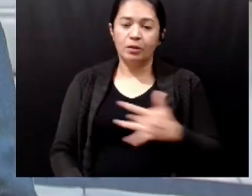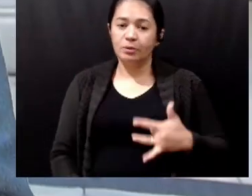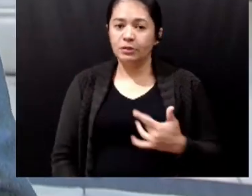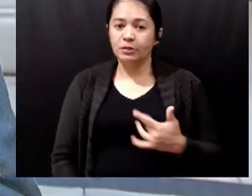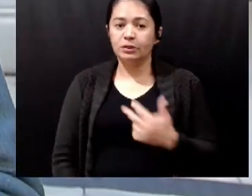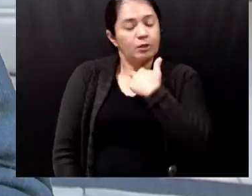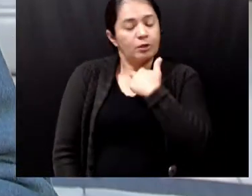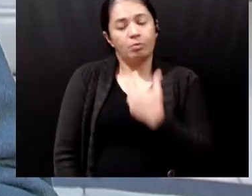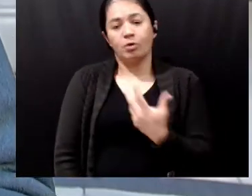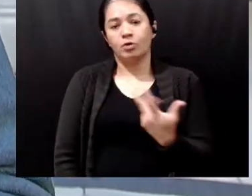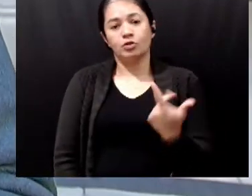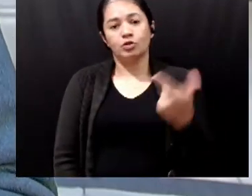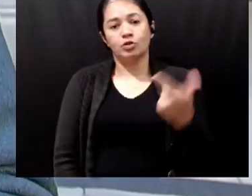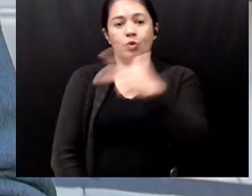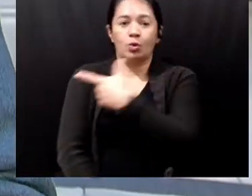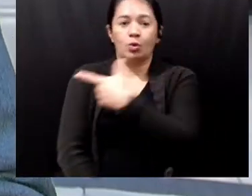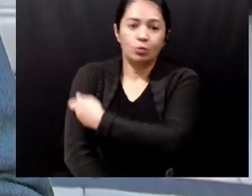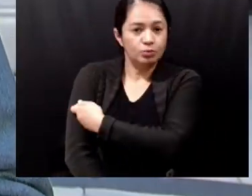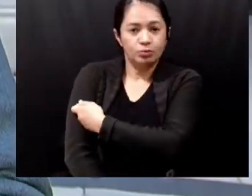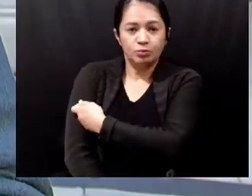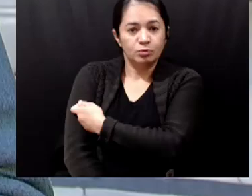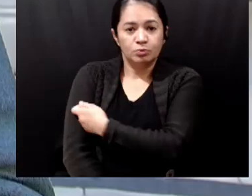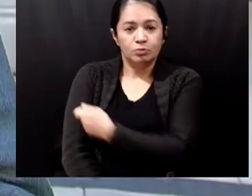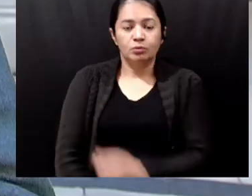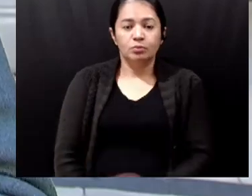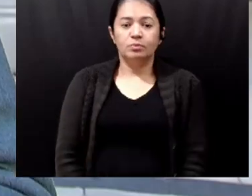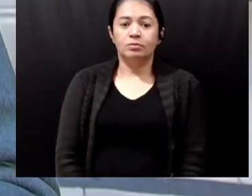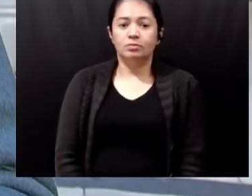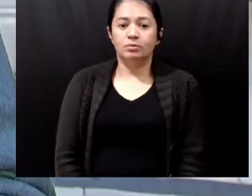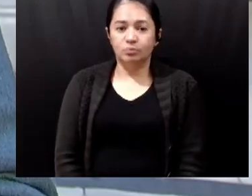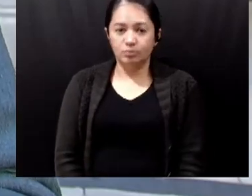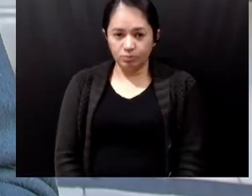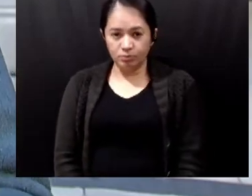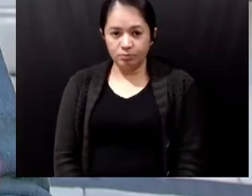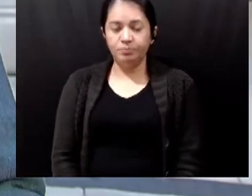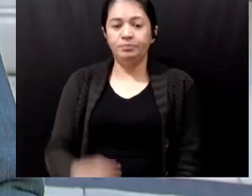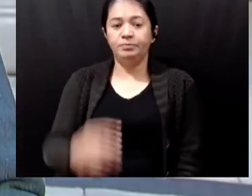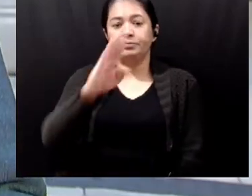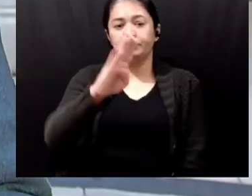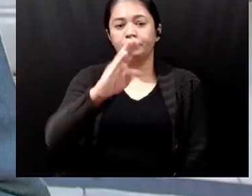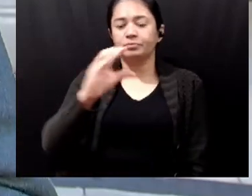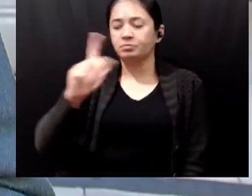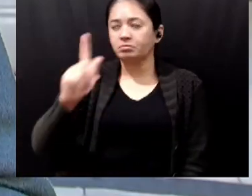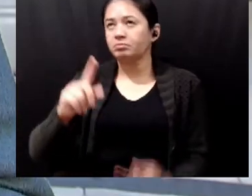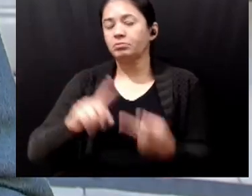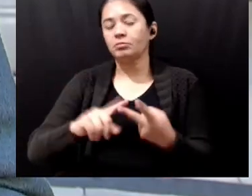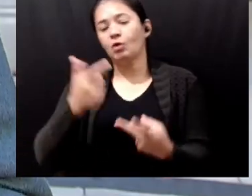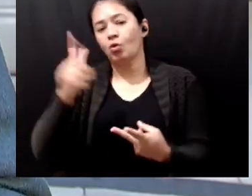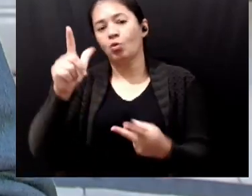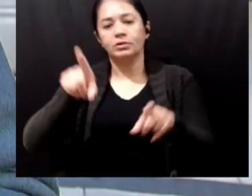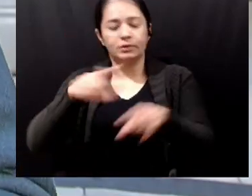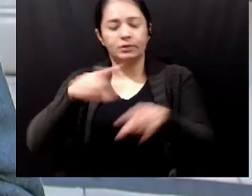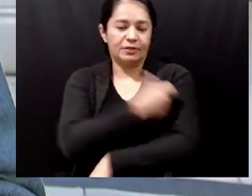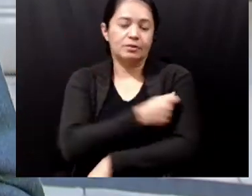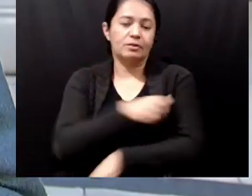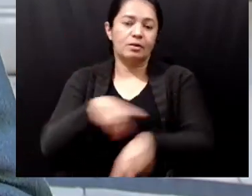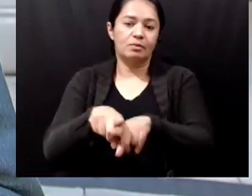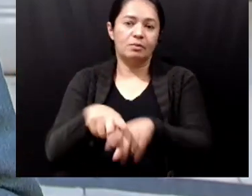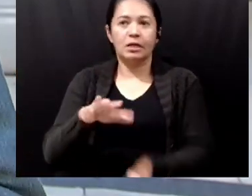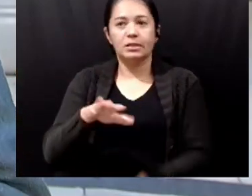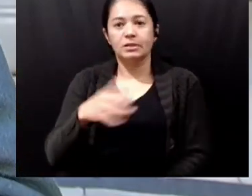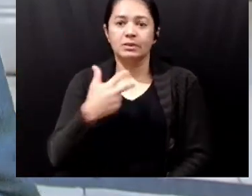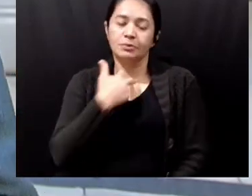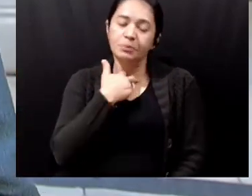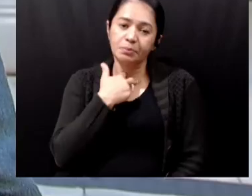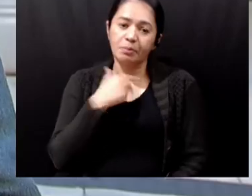outras vacinas, né? Que não podem receber vacina de BCG, que não podem tomar outras vacinas de vírus vivo. Tirando isso,